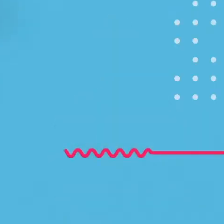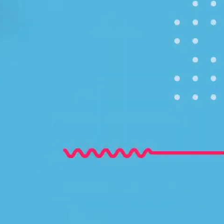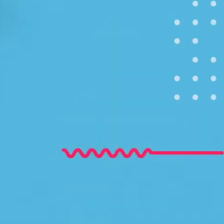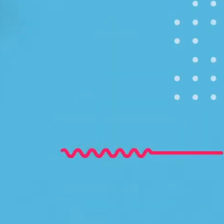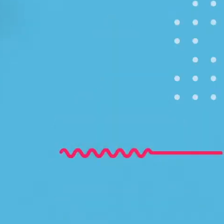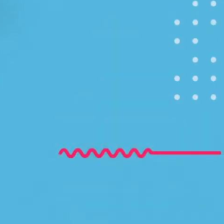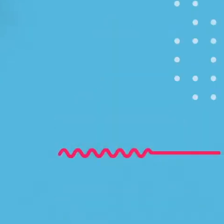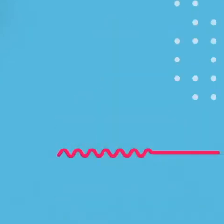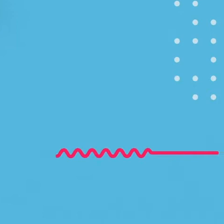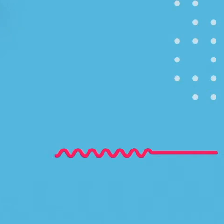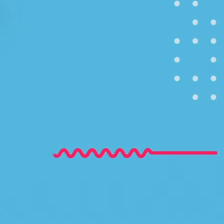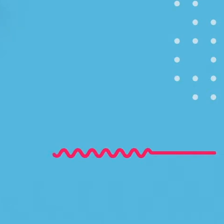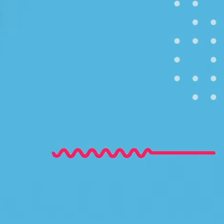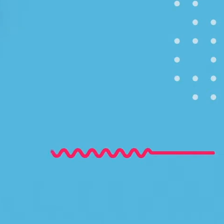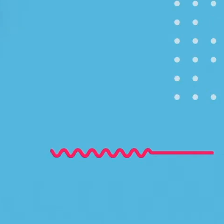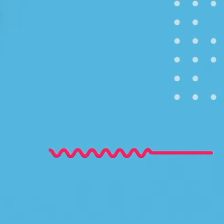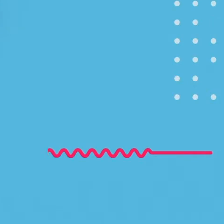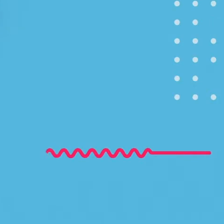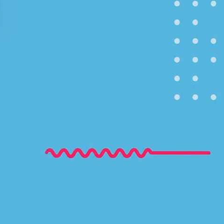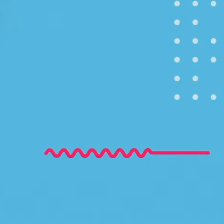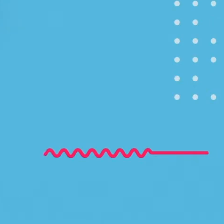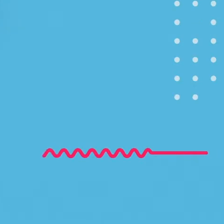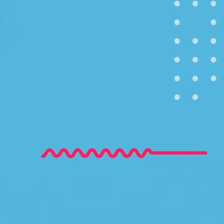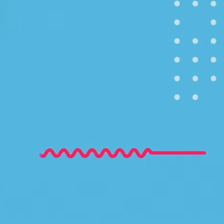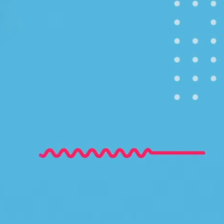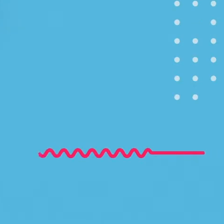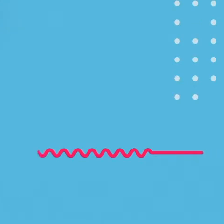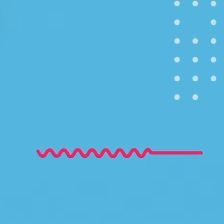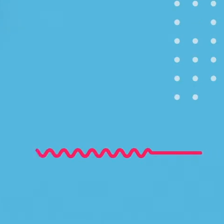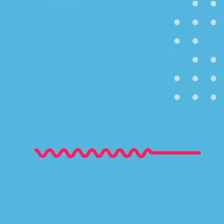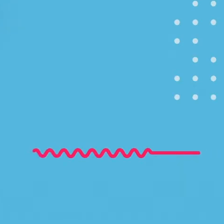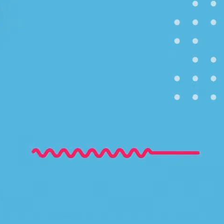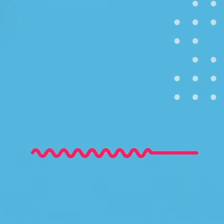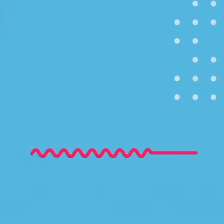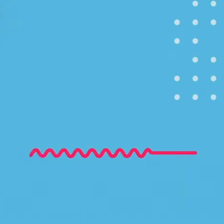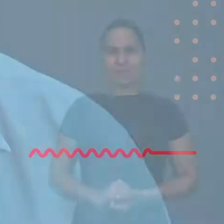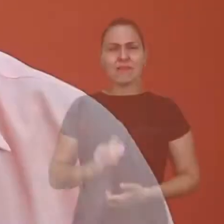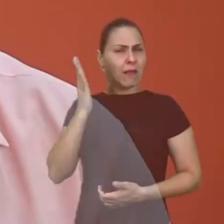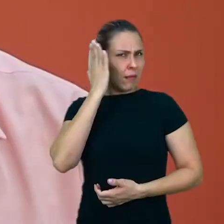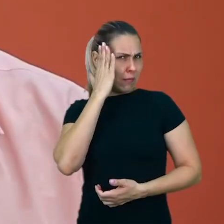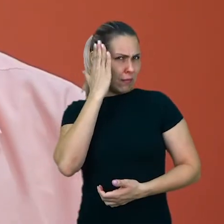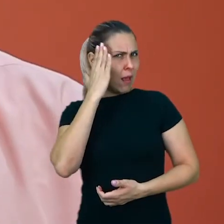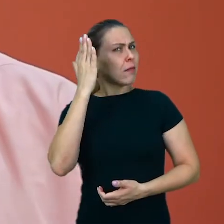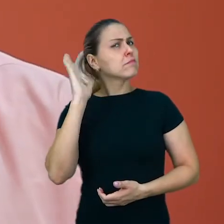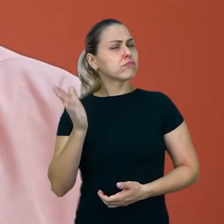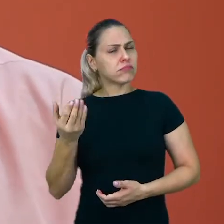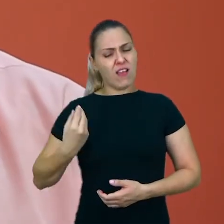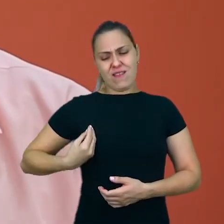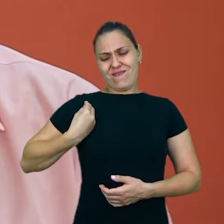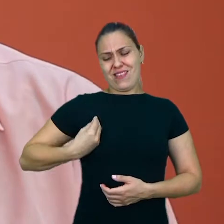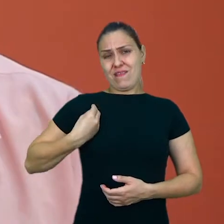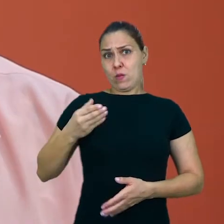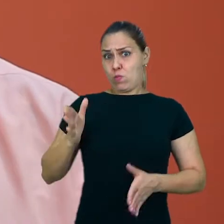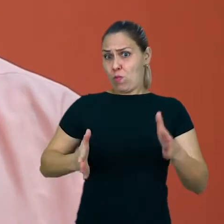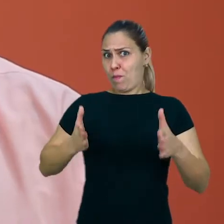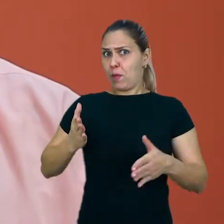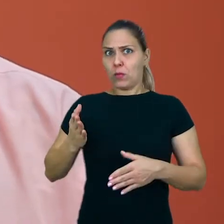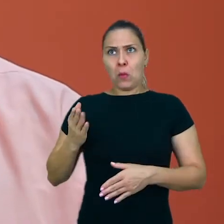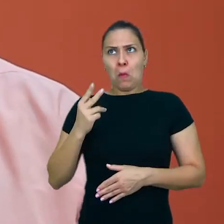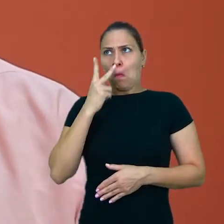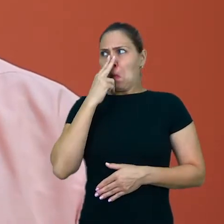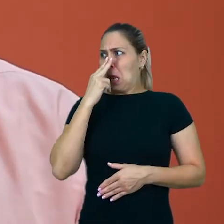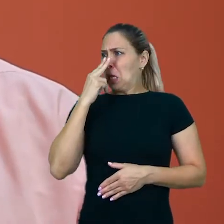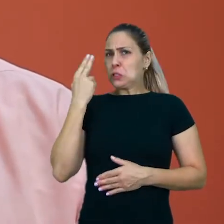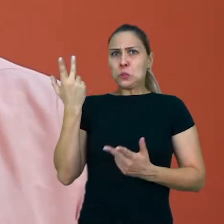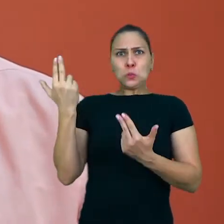Protegendo crianças e adolescentes da violência durante o isolamento. Homem de óculos com camisa rosa sentado à frente de parede de cor ocre. Como vocês sabem, estamos vivendo um momento